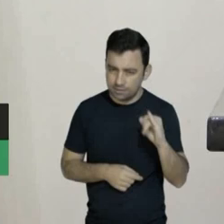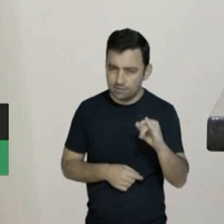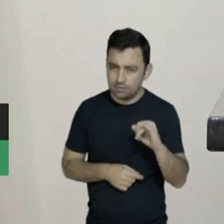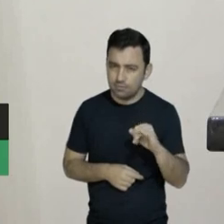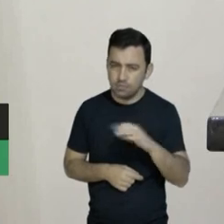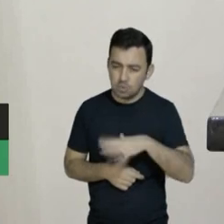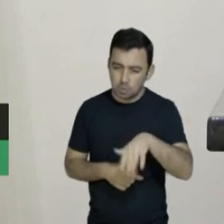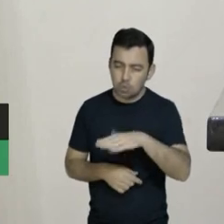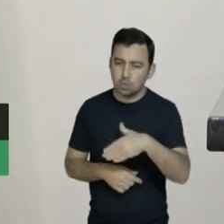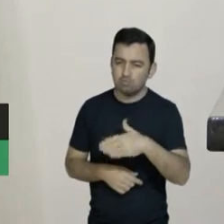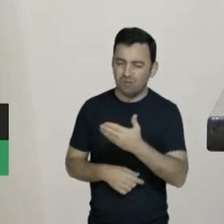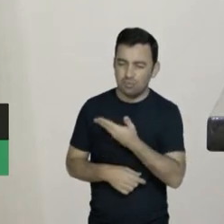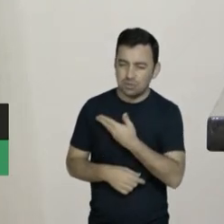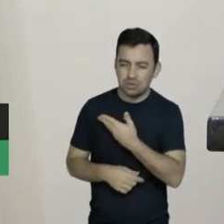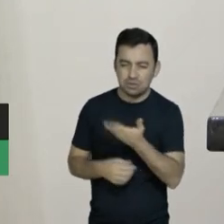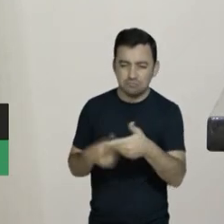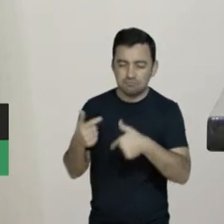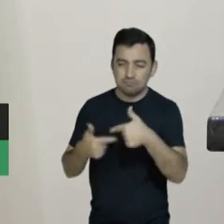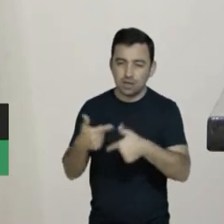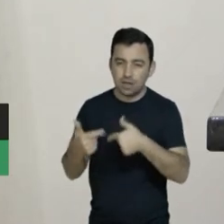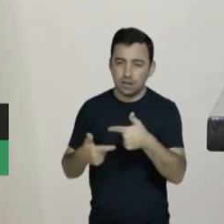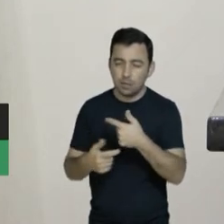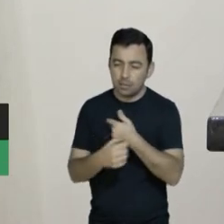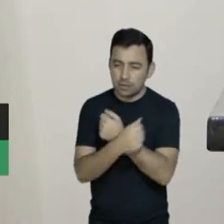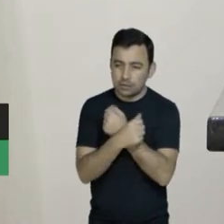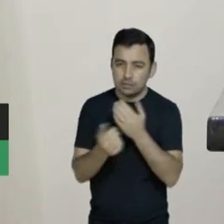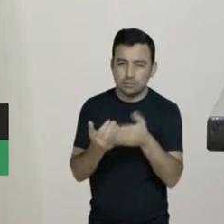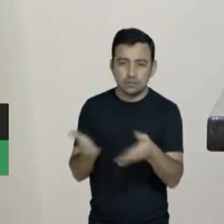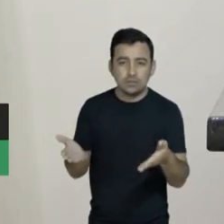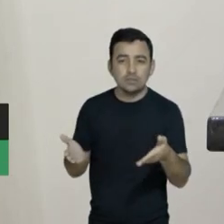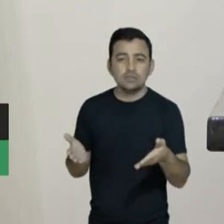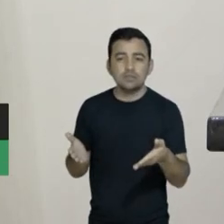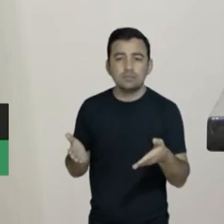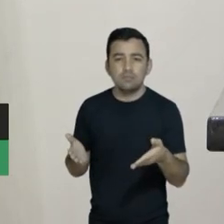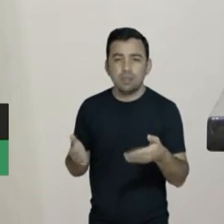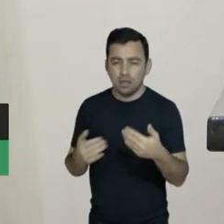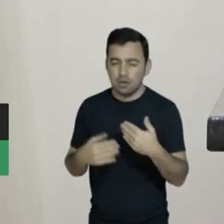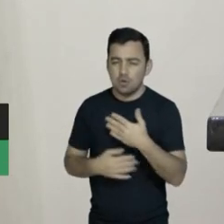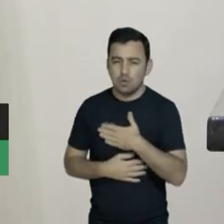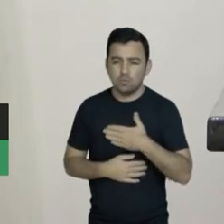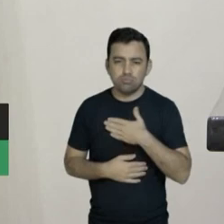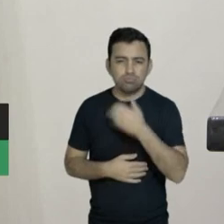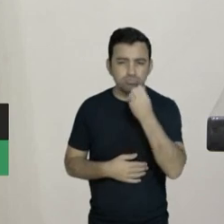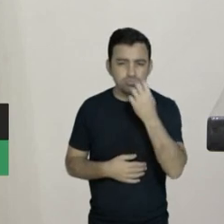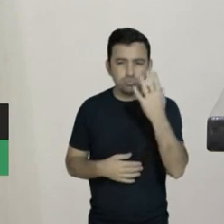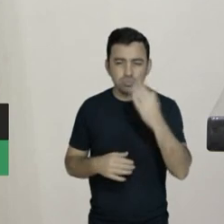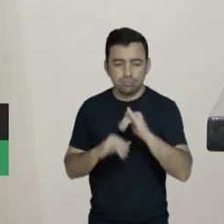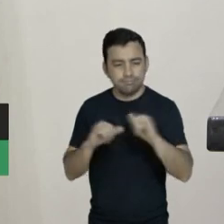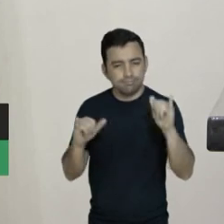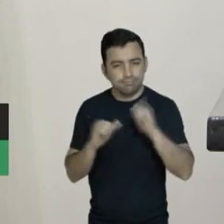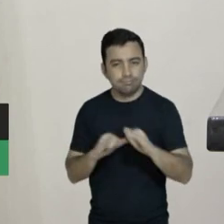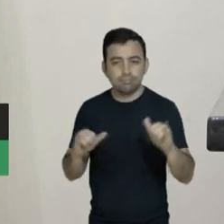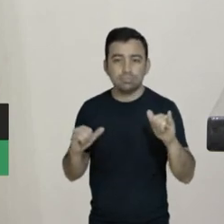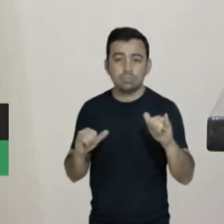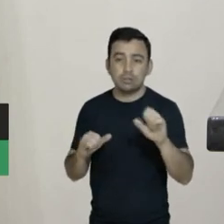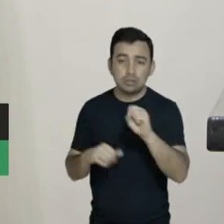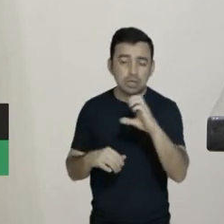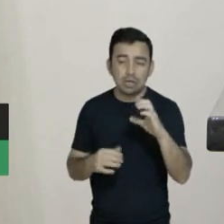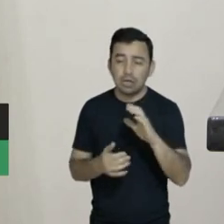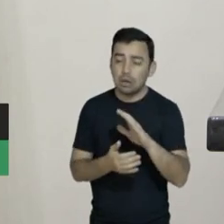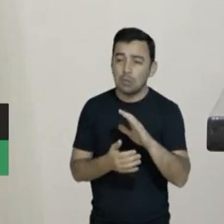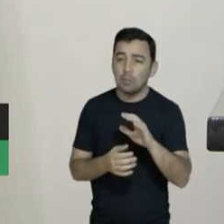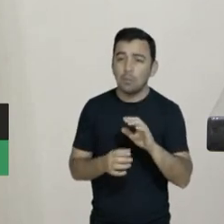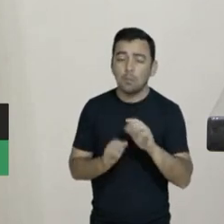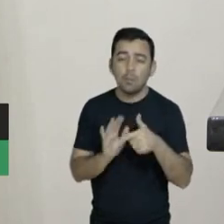que eu mando um abraço, faz um trabalho muito hercúleo e as páginas da imprensa catarinense não publicam, porque é uma